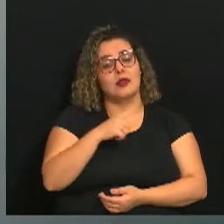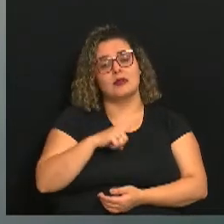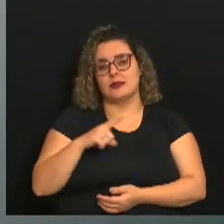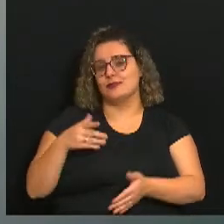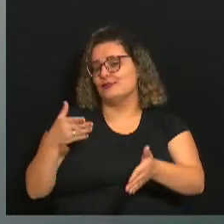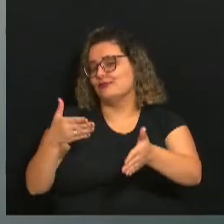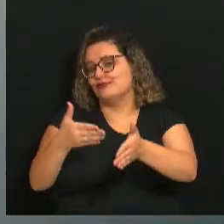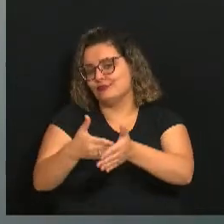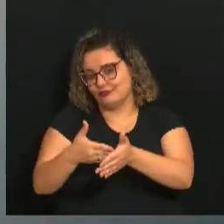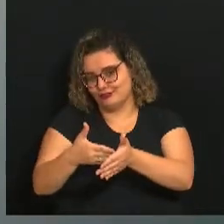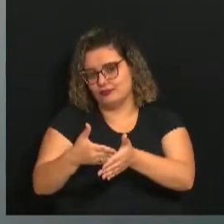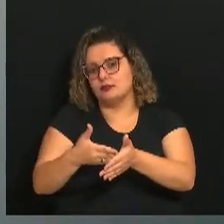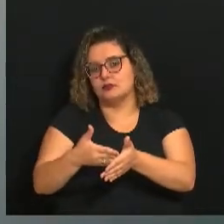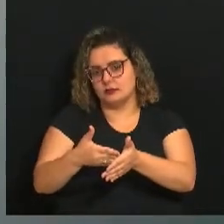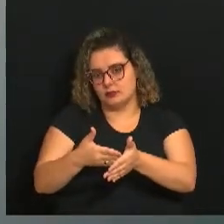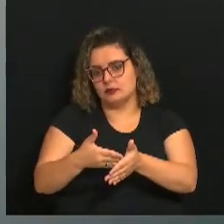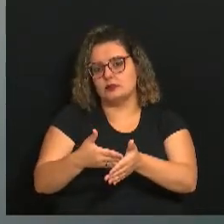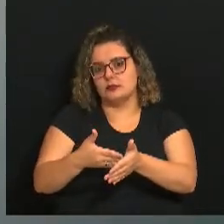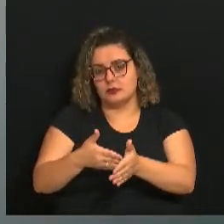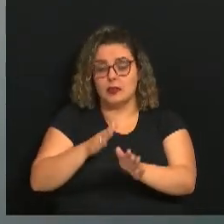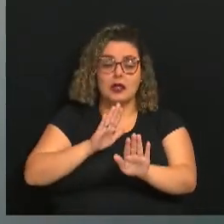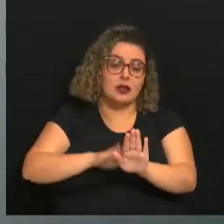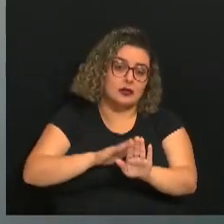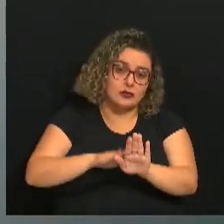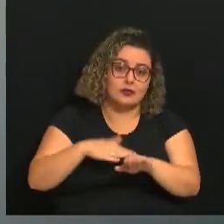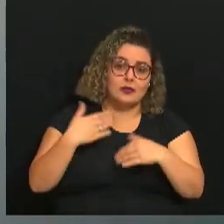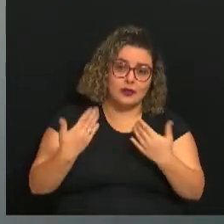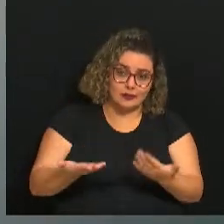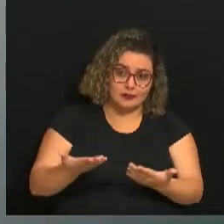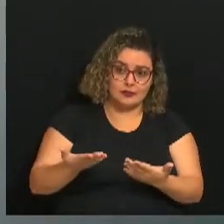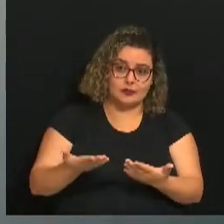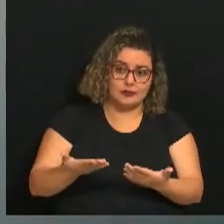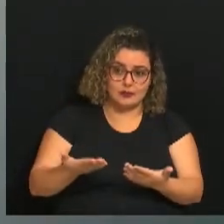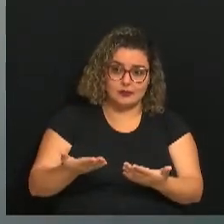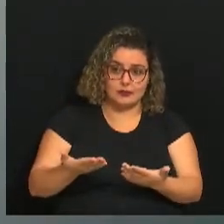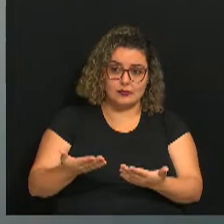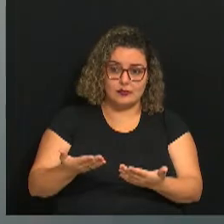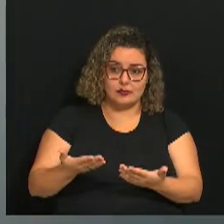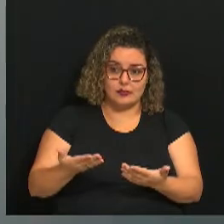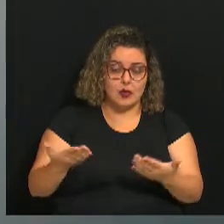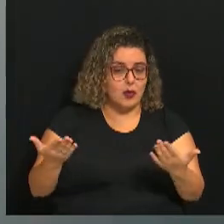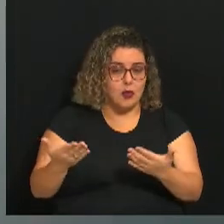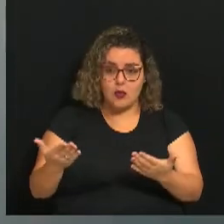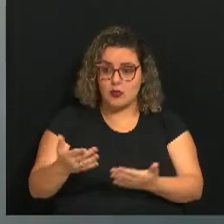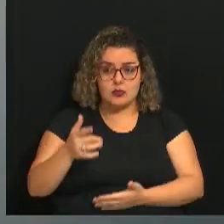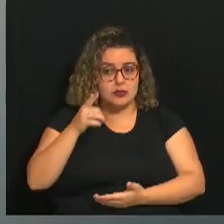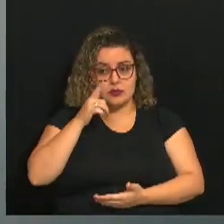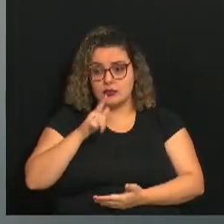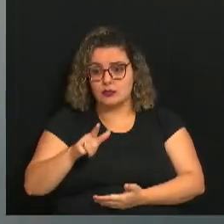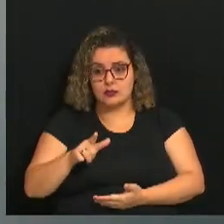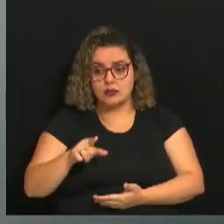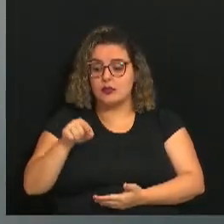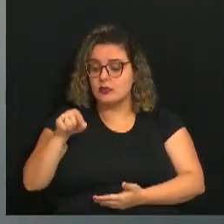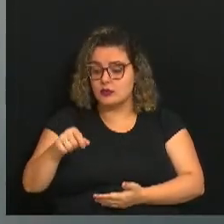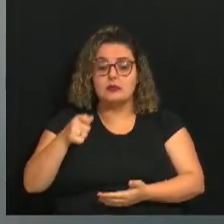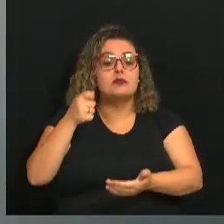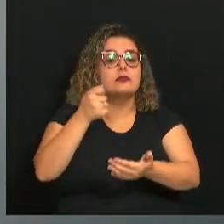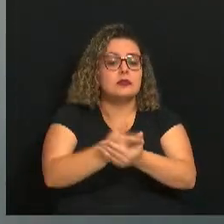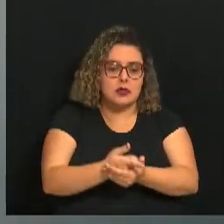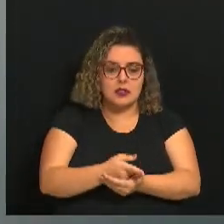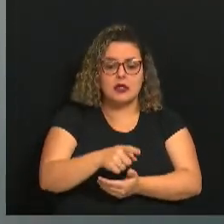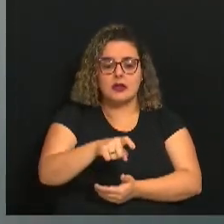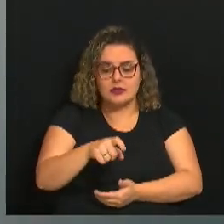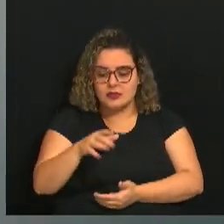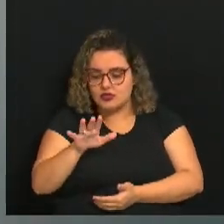poder atuar. Então, por exemplo, a gente hoje não consegue dizer para a empresa, olha, você tem que pagar X, que é